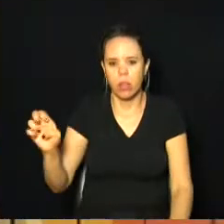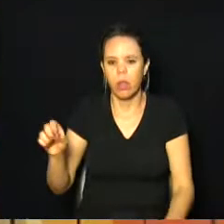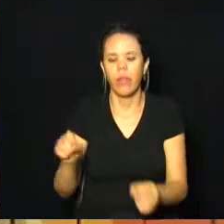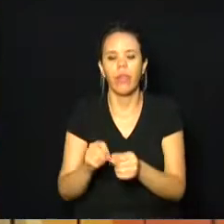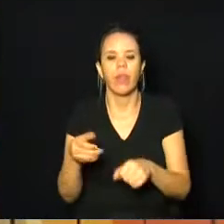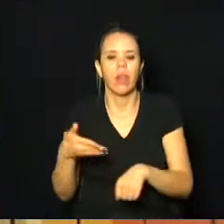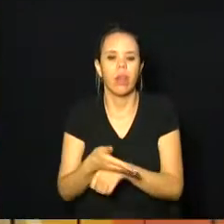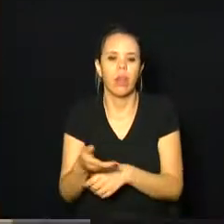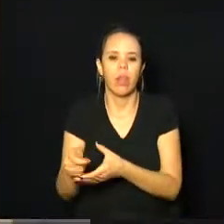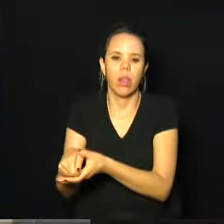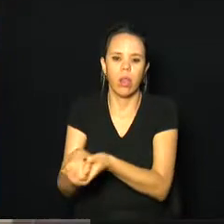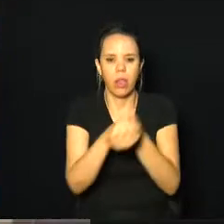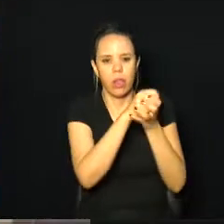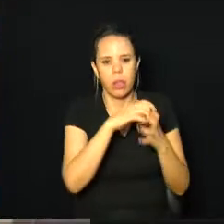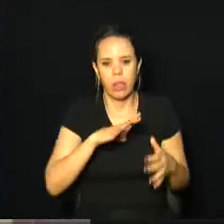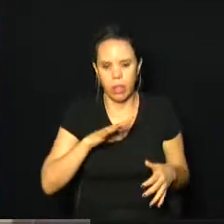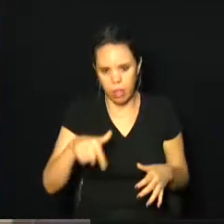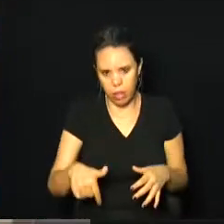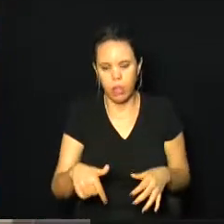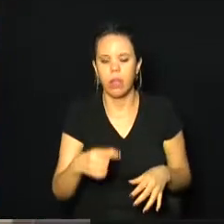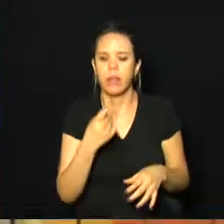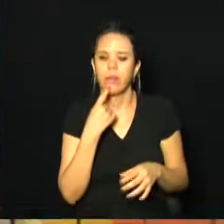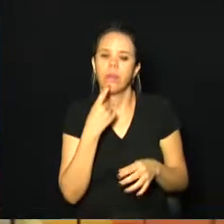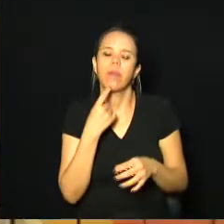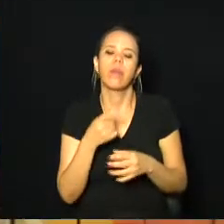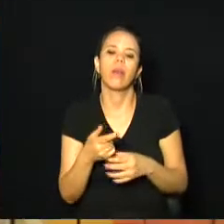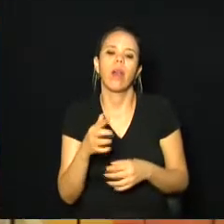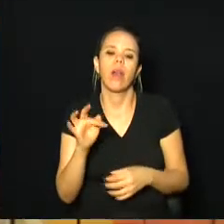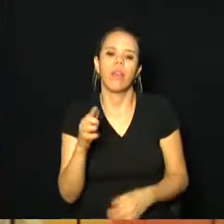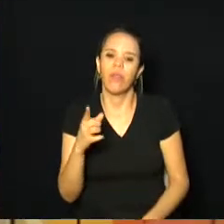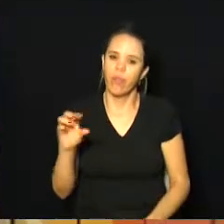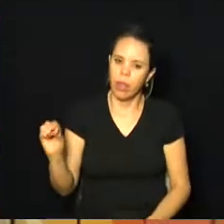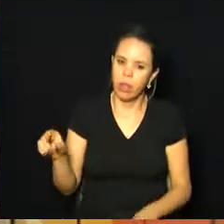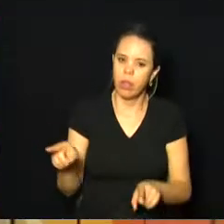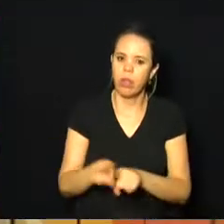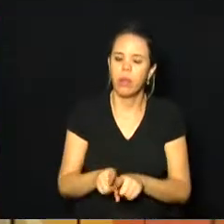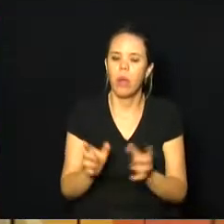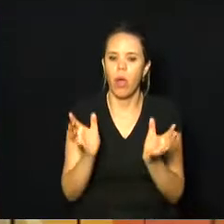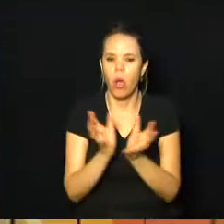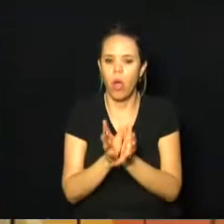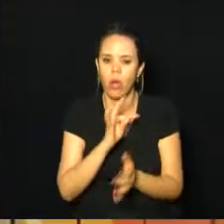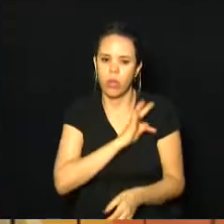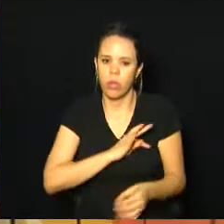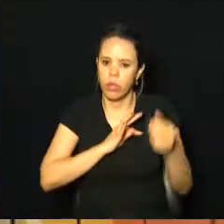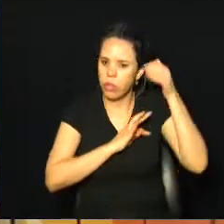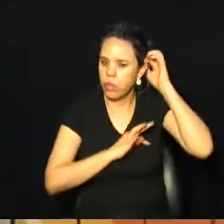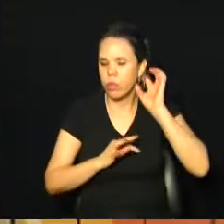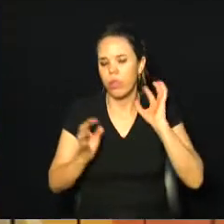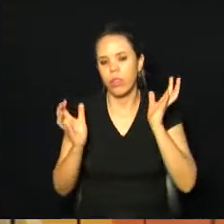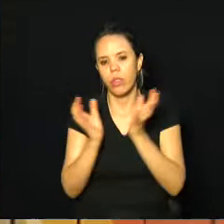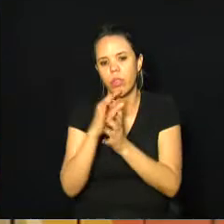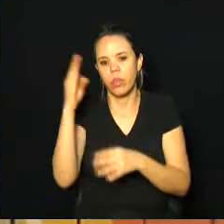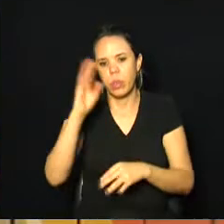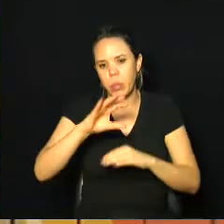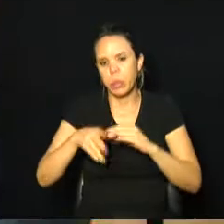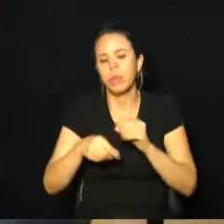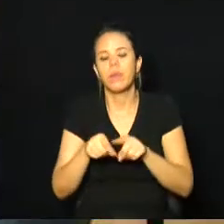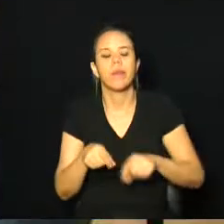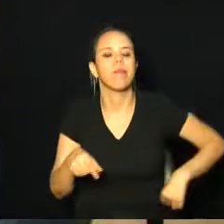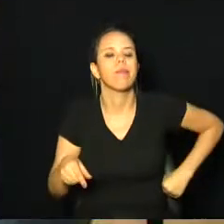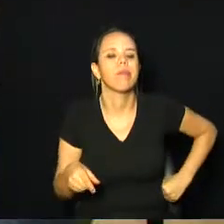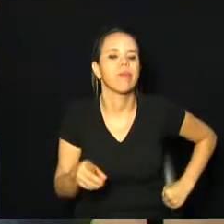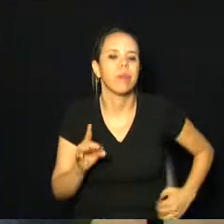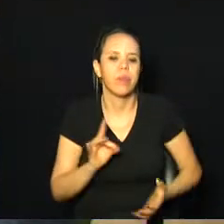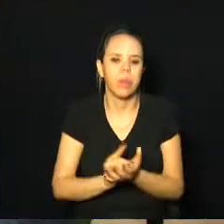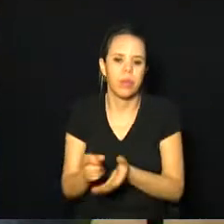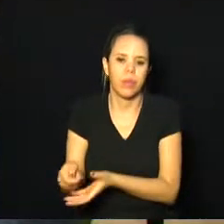do vôlei Renata aqui da cidade de Campinas. O Fernando Maroni, que estava na comissão técnica da seleção brasileira. Então, realmente, o